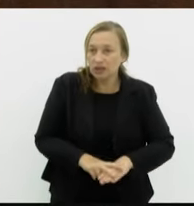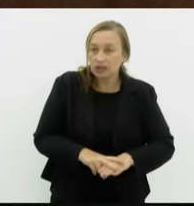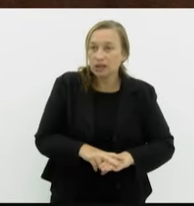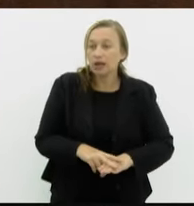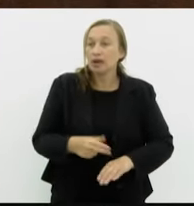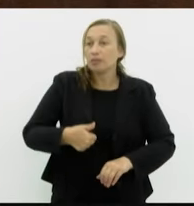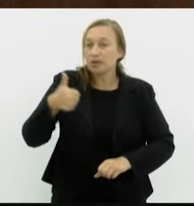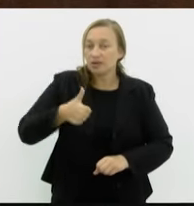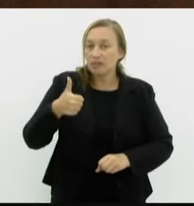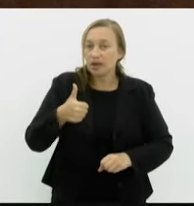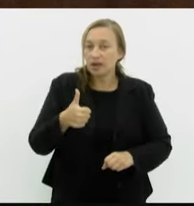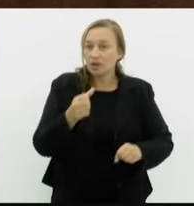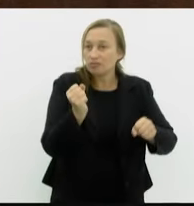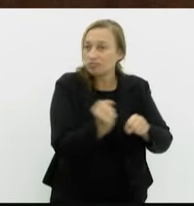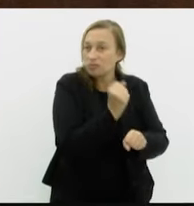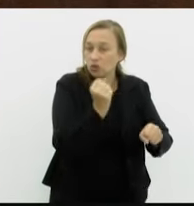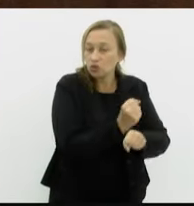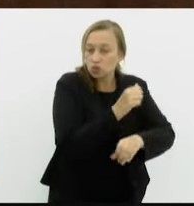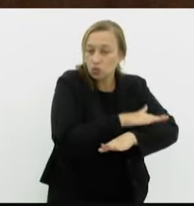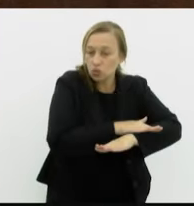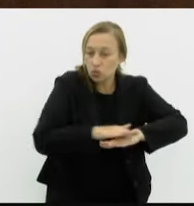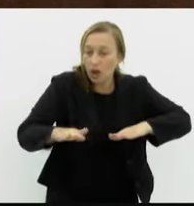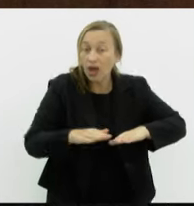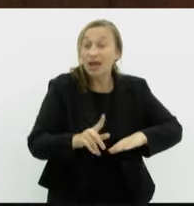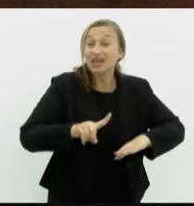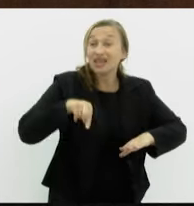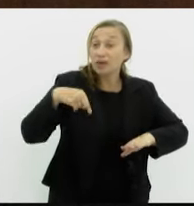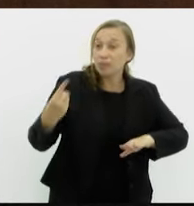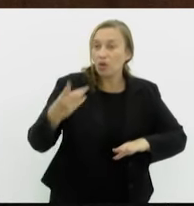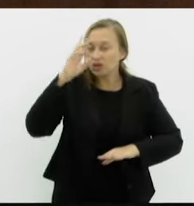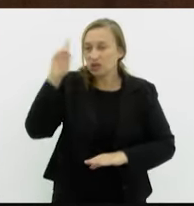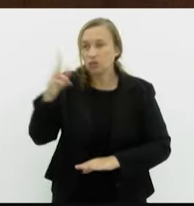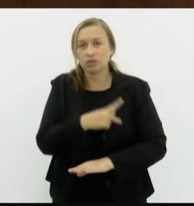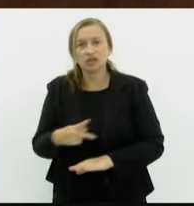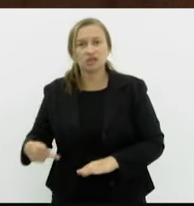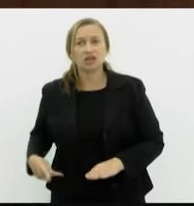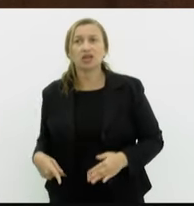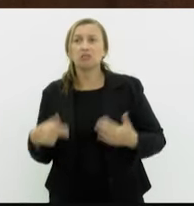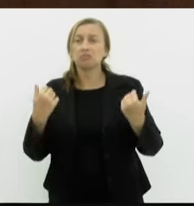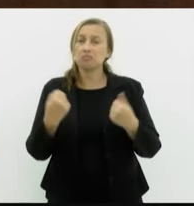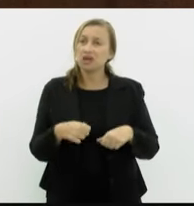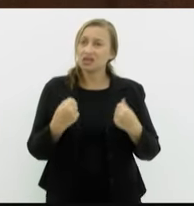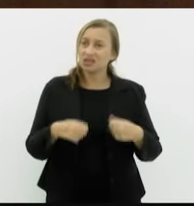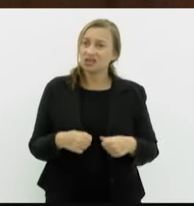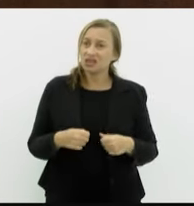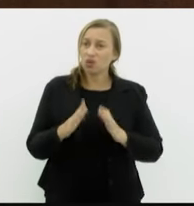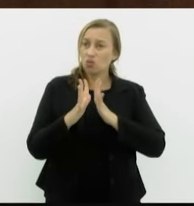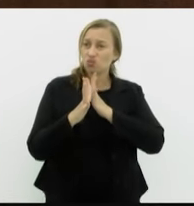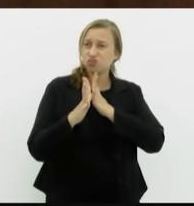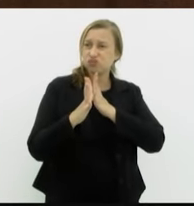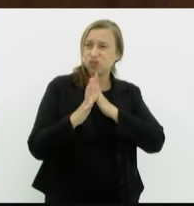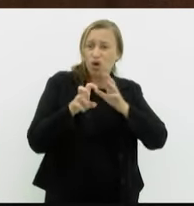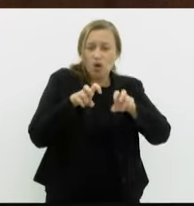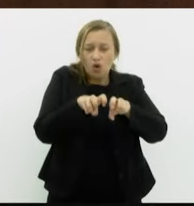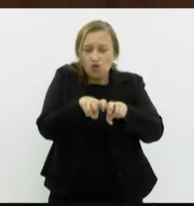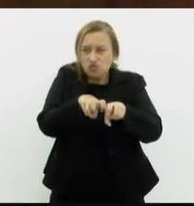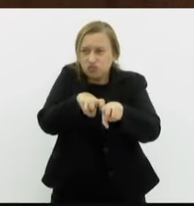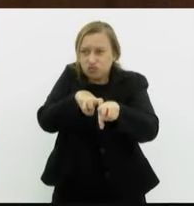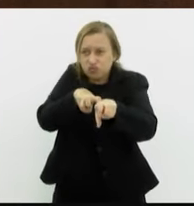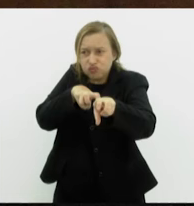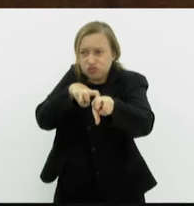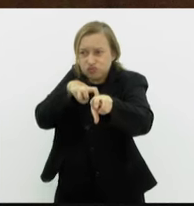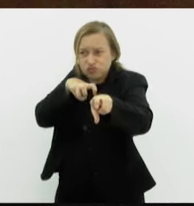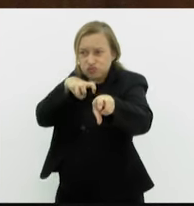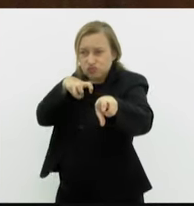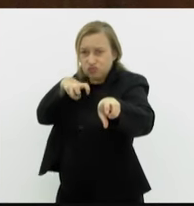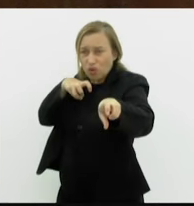impostos. E, posteriormente, senhor presidente, ela tem que, muitas das vezes, ficar numa fila um longo